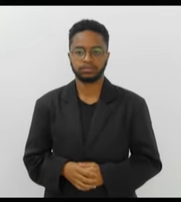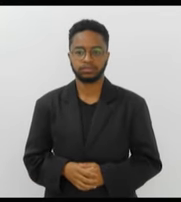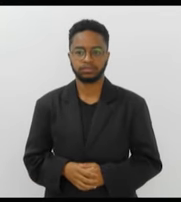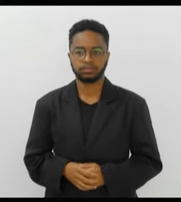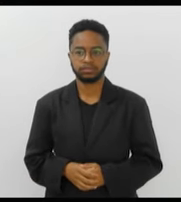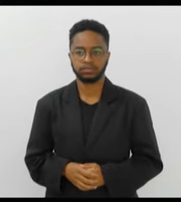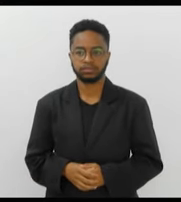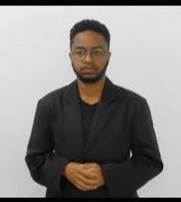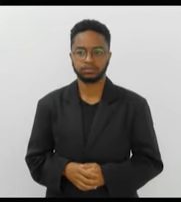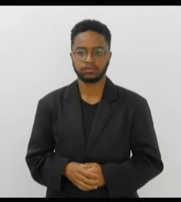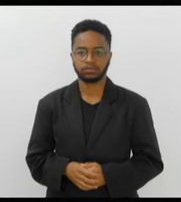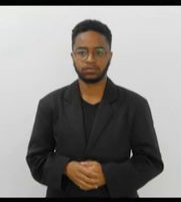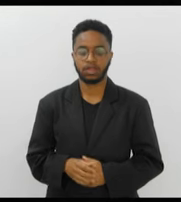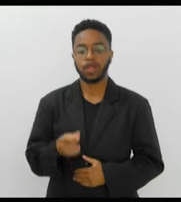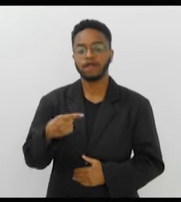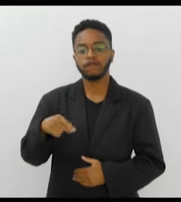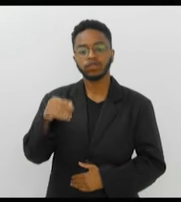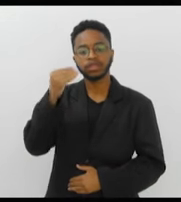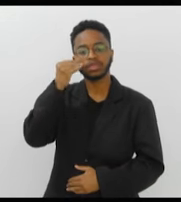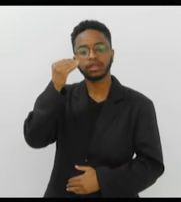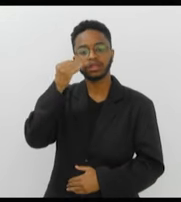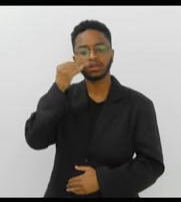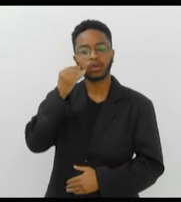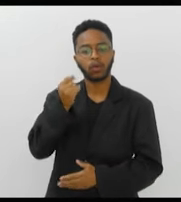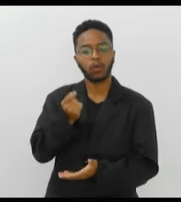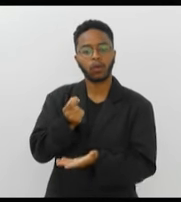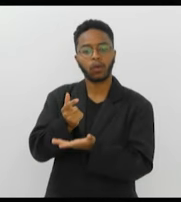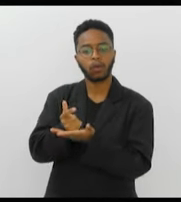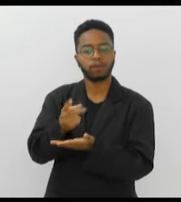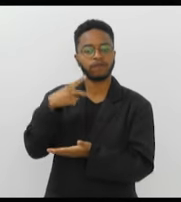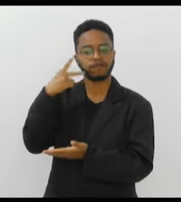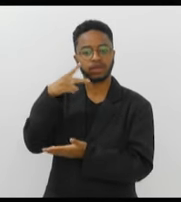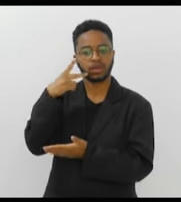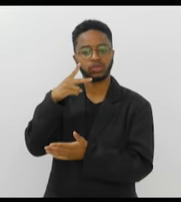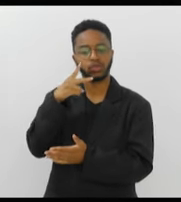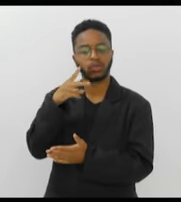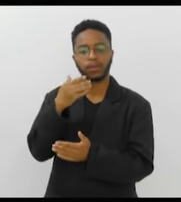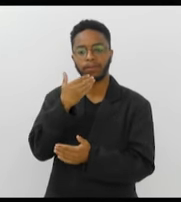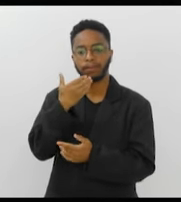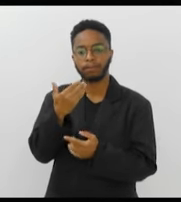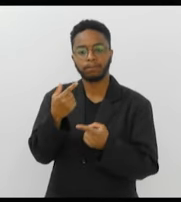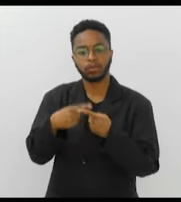Foram lá para comprar um vereador que hoje compõe a base do PP,